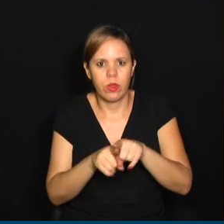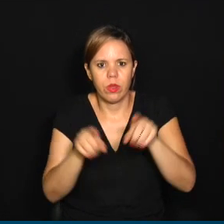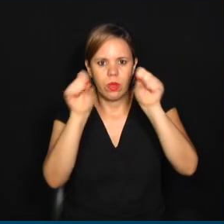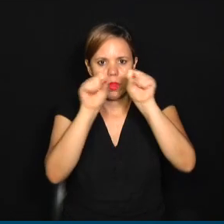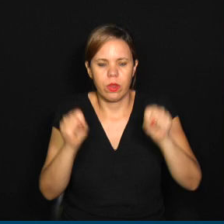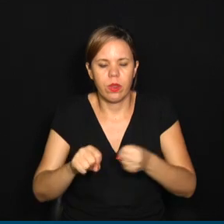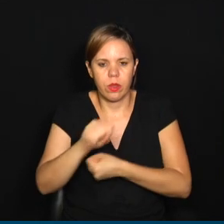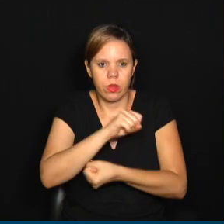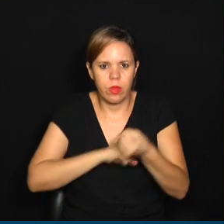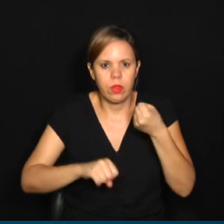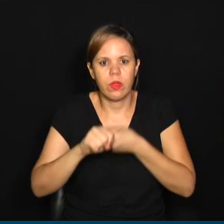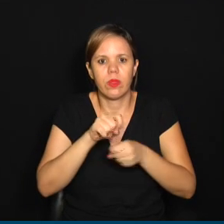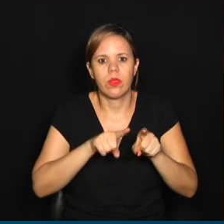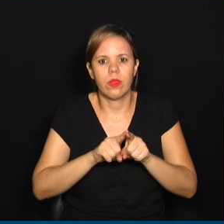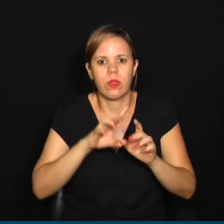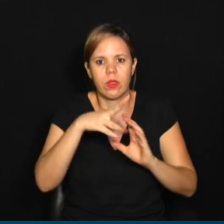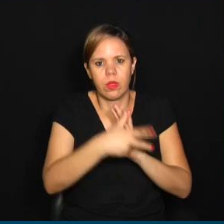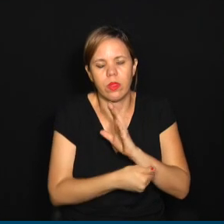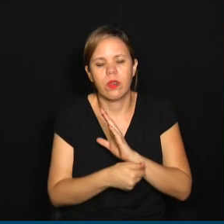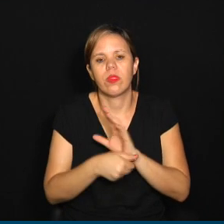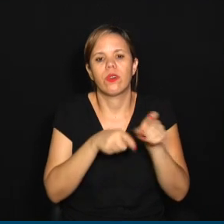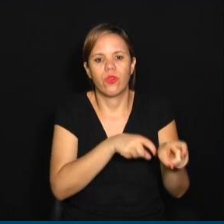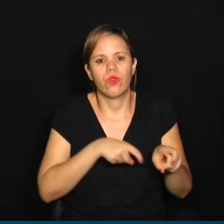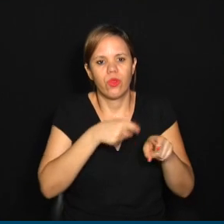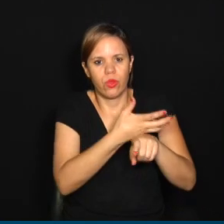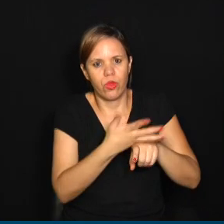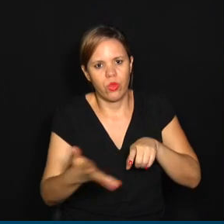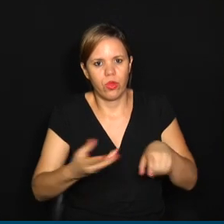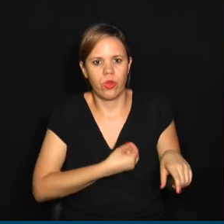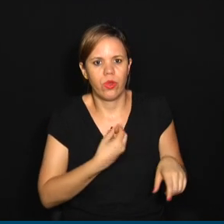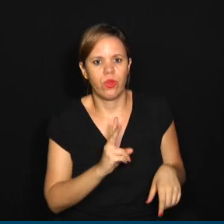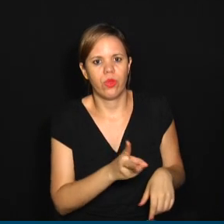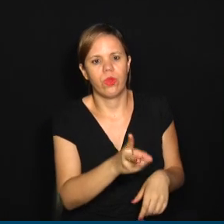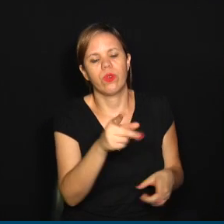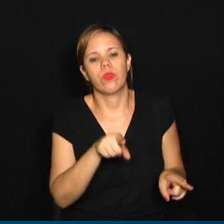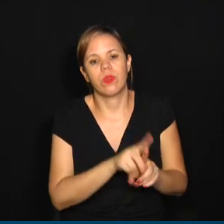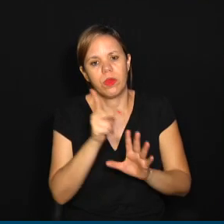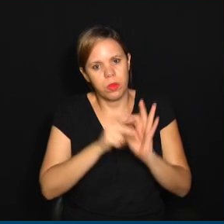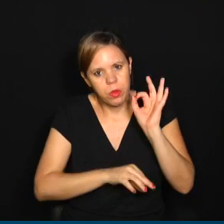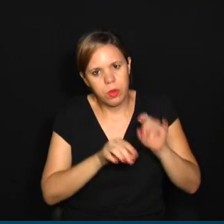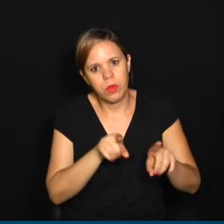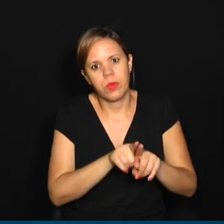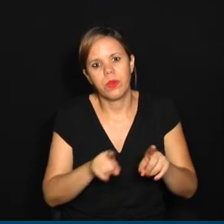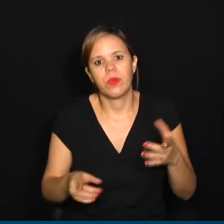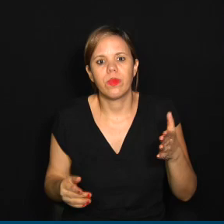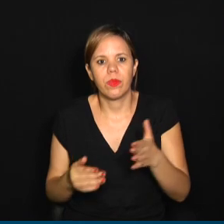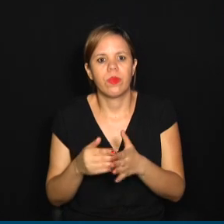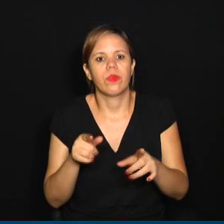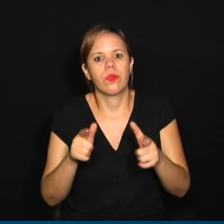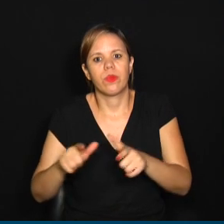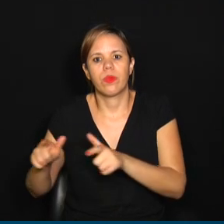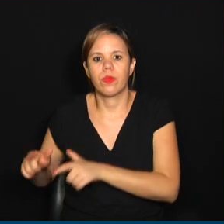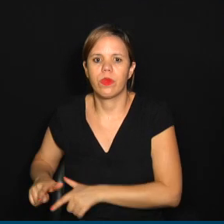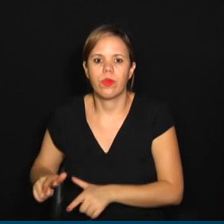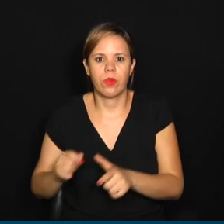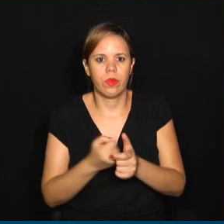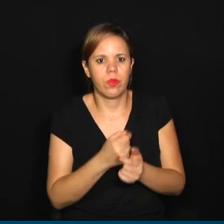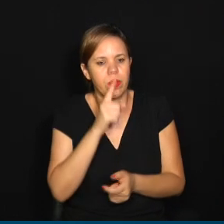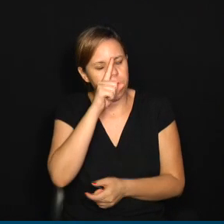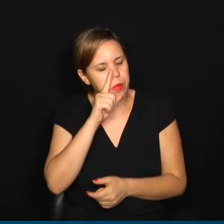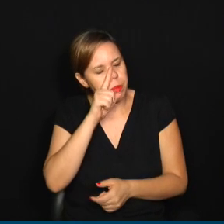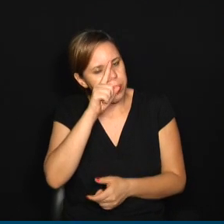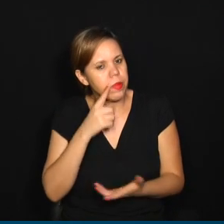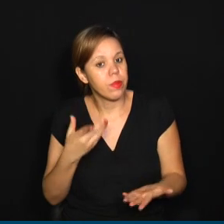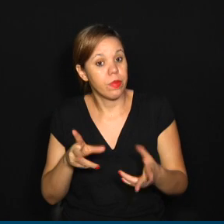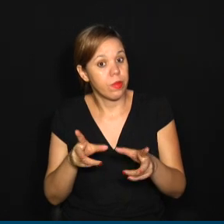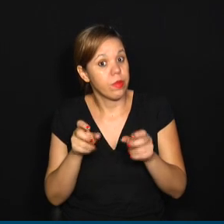ecossistemas, sustentabilidade da agricultura e manutenção da vida. O projeto também veta o comércio de ninhos oriundos de locais de risco e